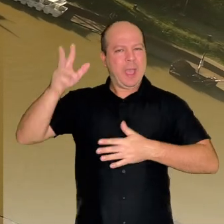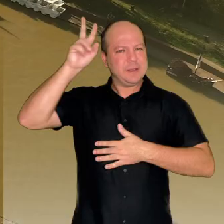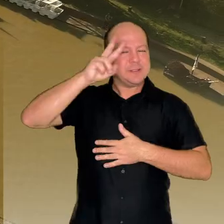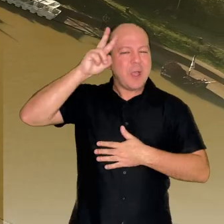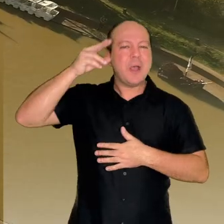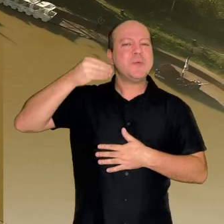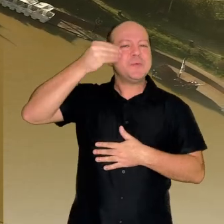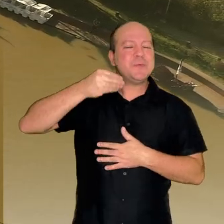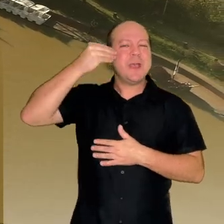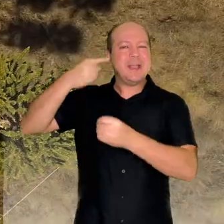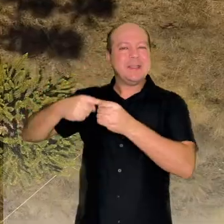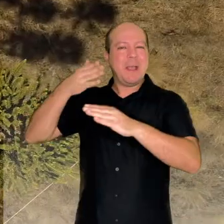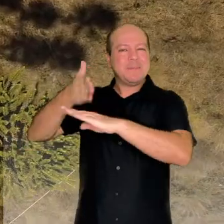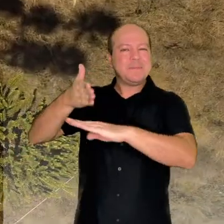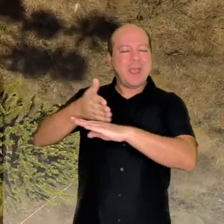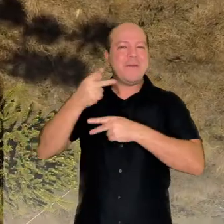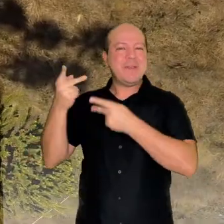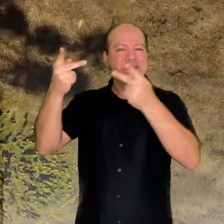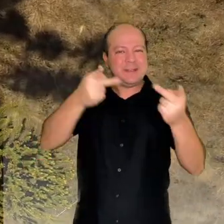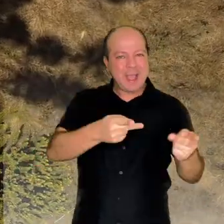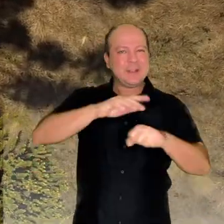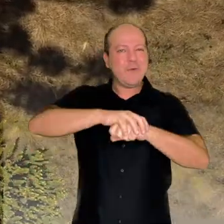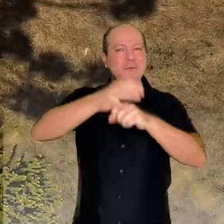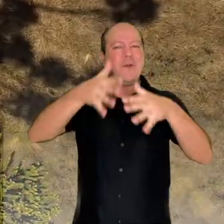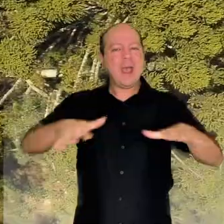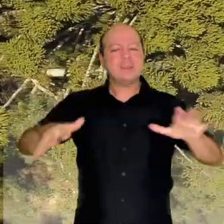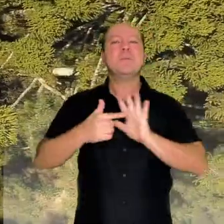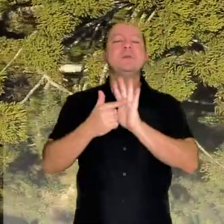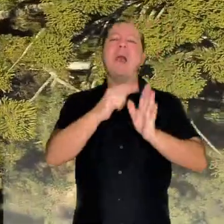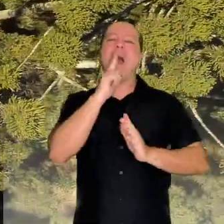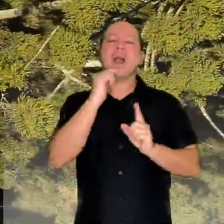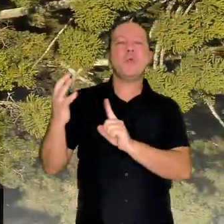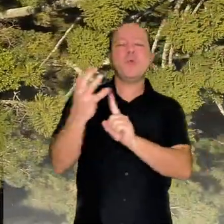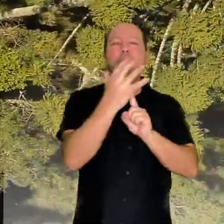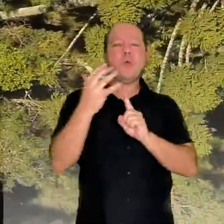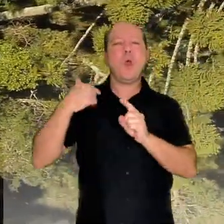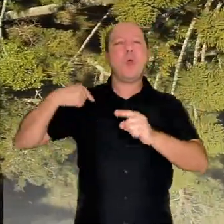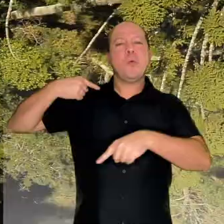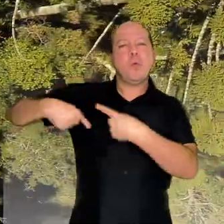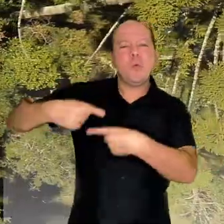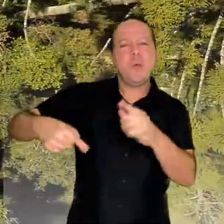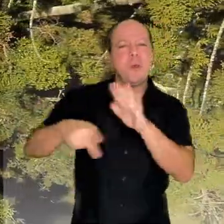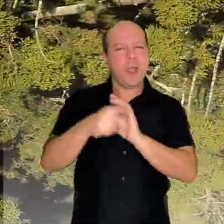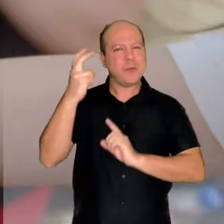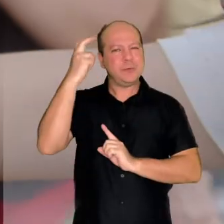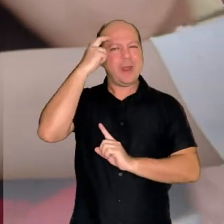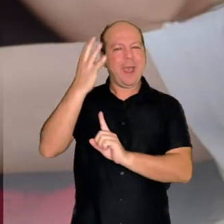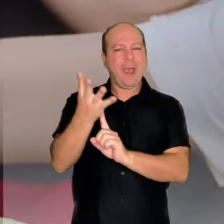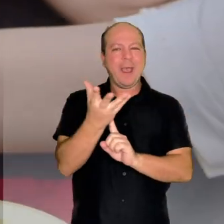vive histórias e experiências das cidades visitadas pelo FASA, mostrando como a água inspira e molda as tradições